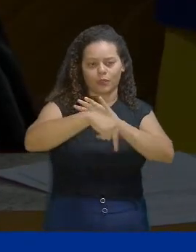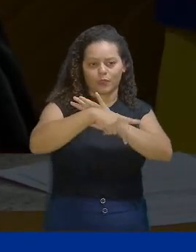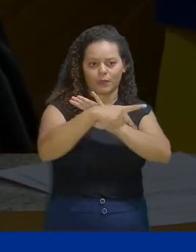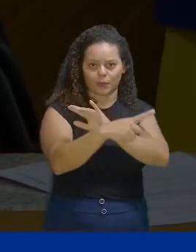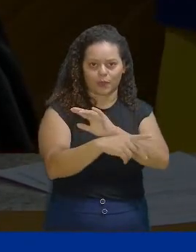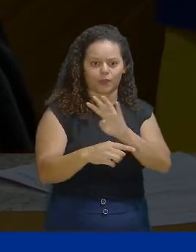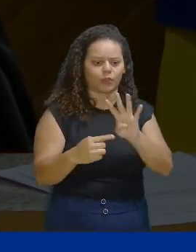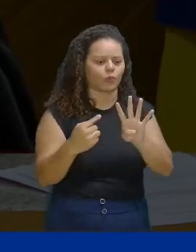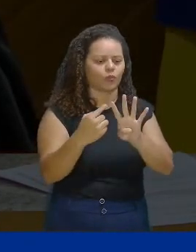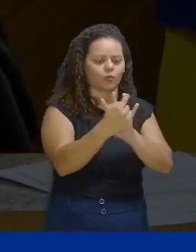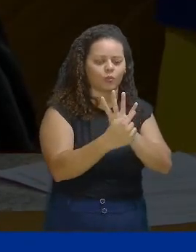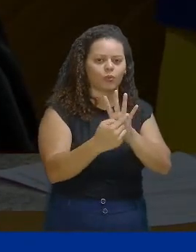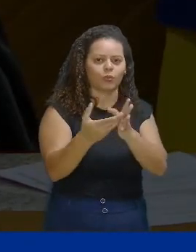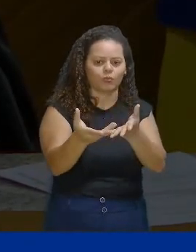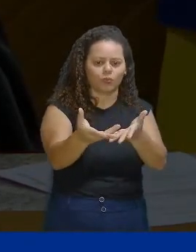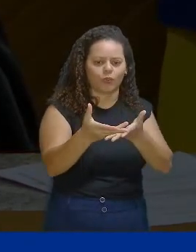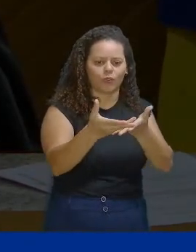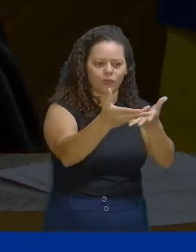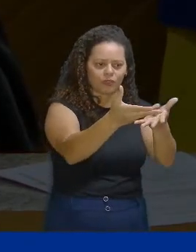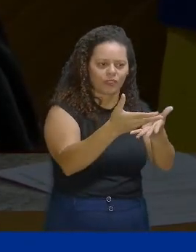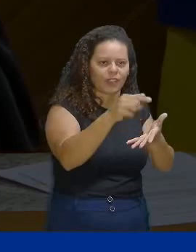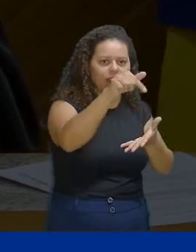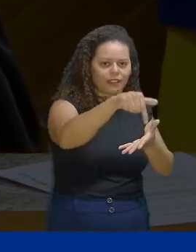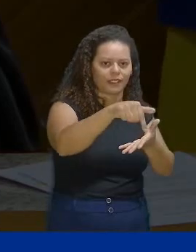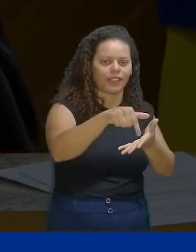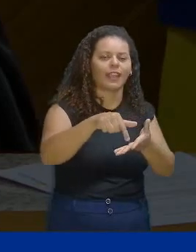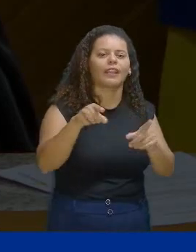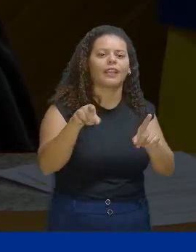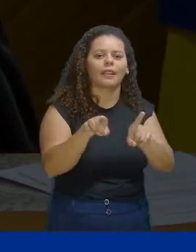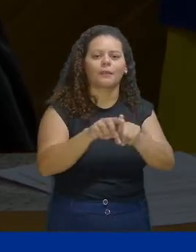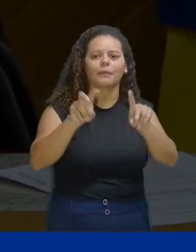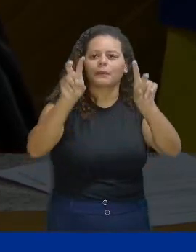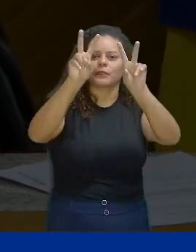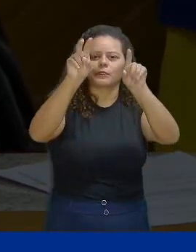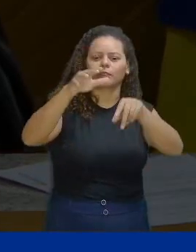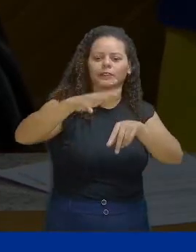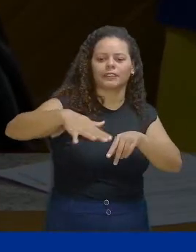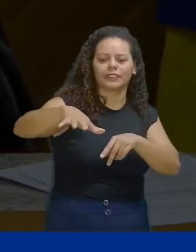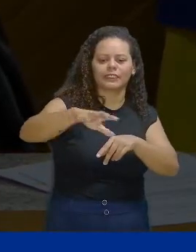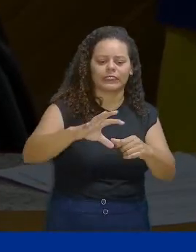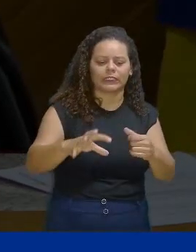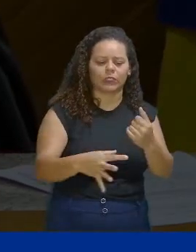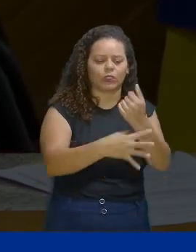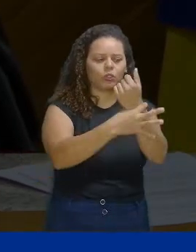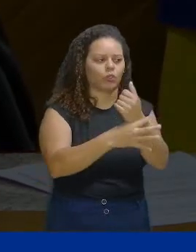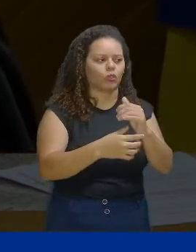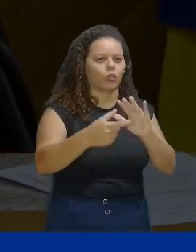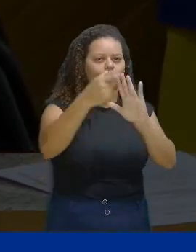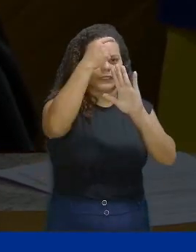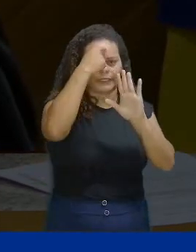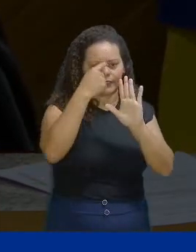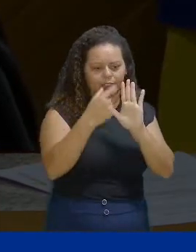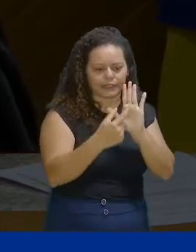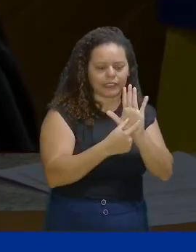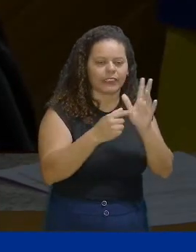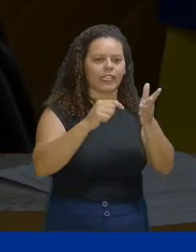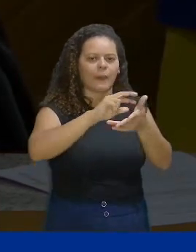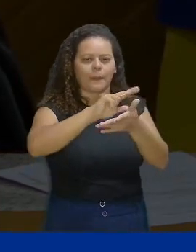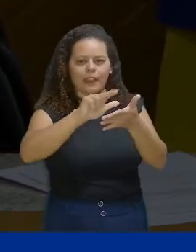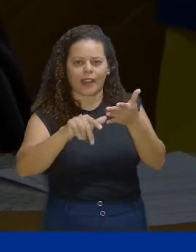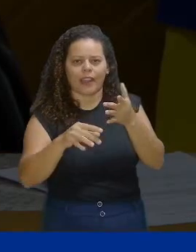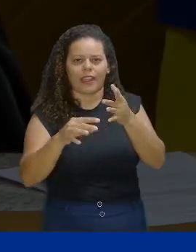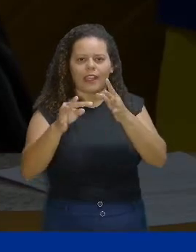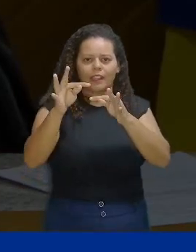pessoas que trabalham com especialidade em segurança da informação, governança de TI, gestão de